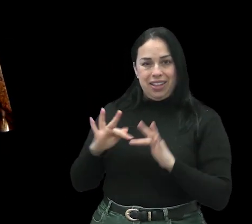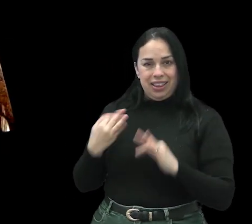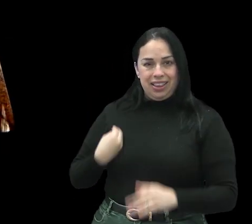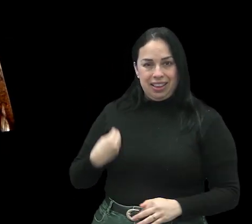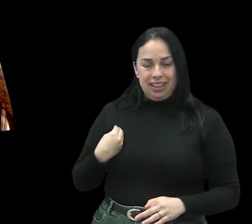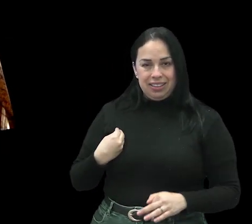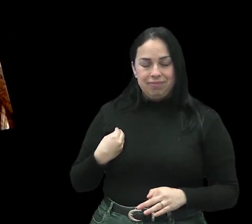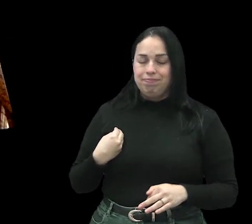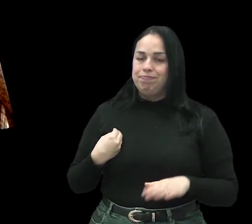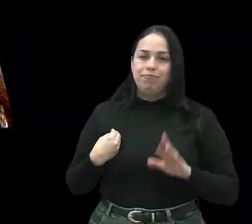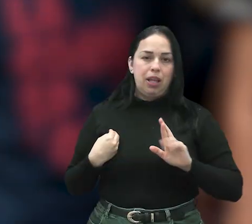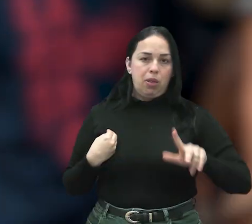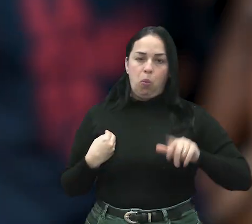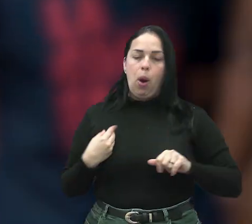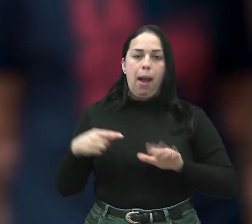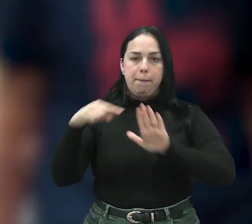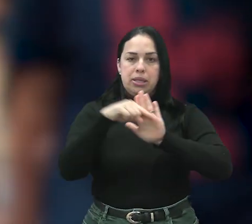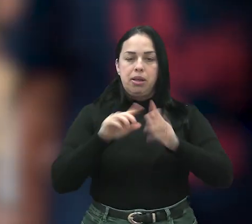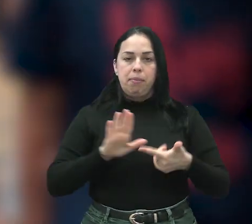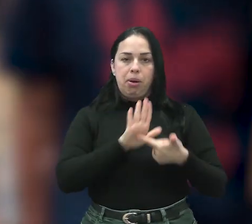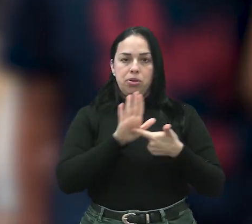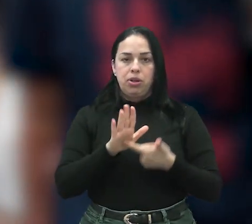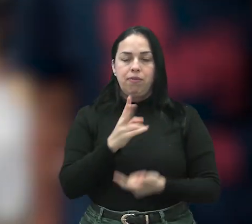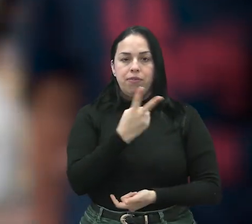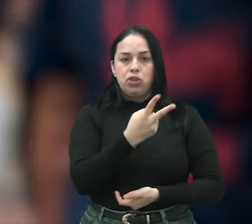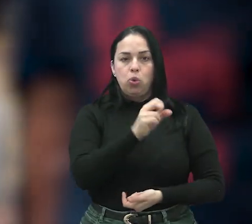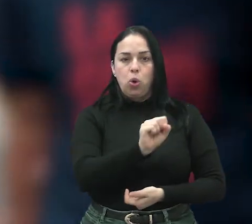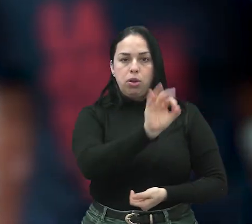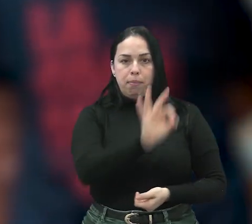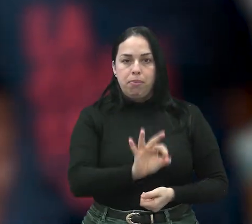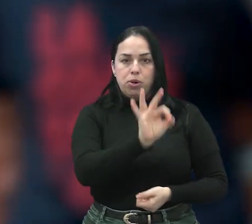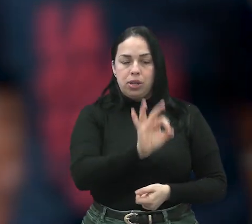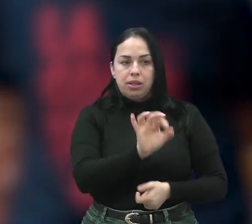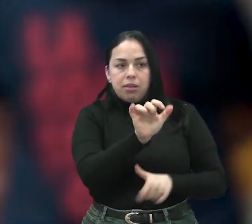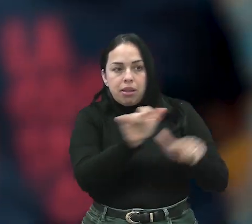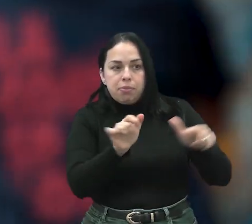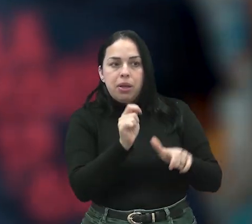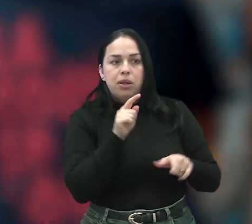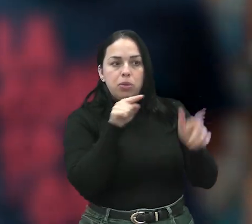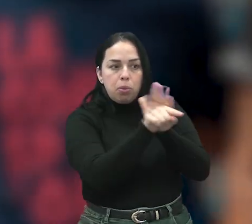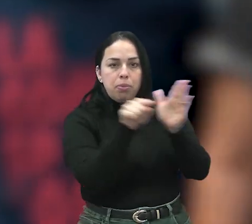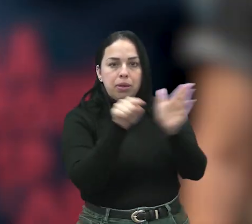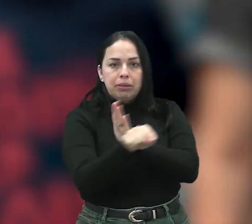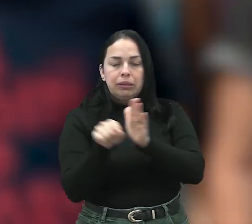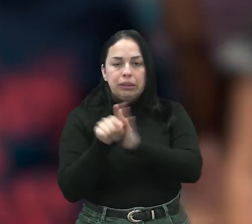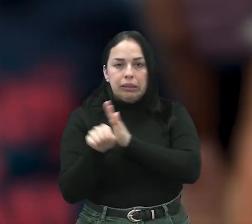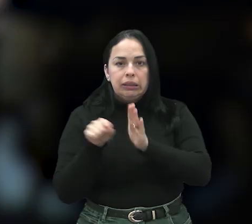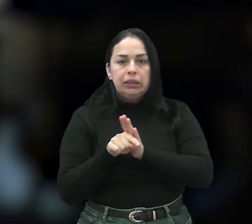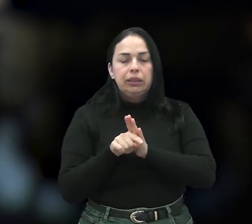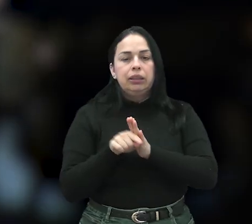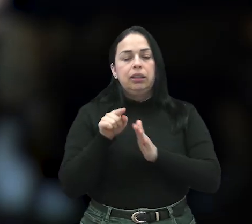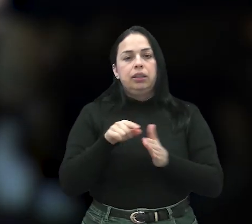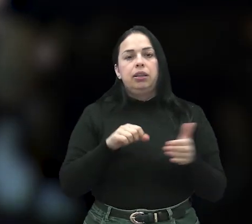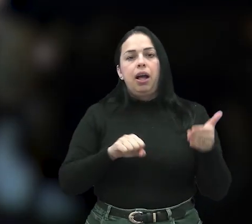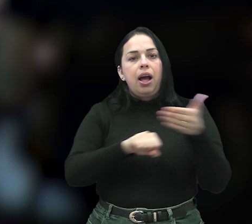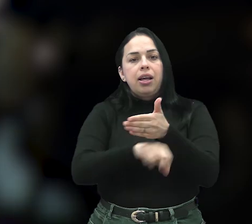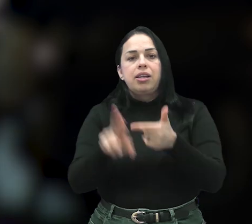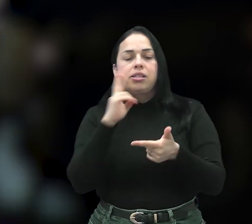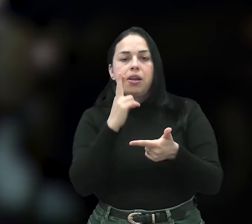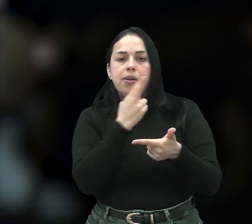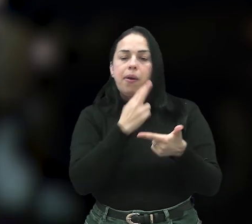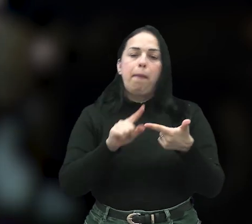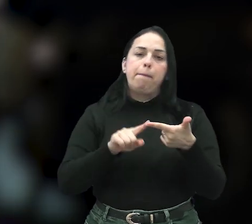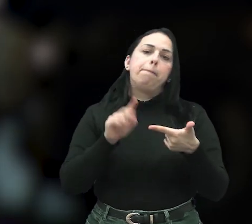quem viciou nas bets. A pesquisa ilustra, por exemplo, que 28% dos entrevistados deixaram de